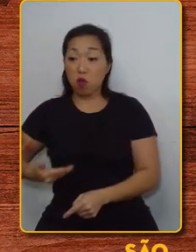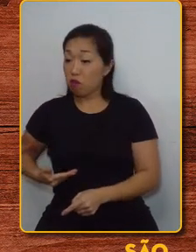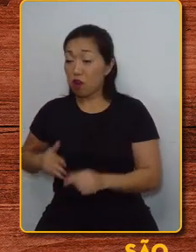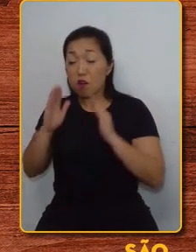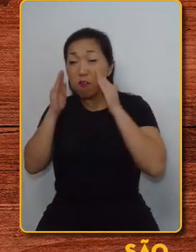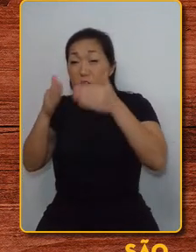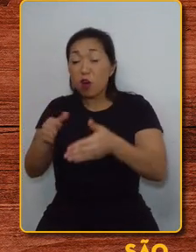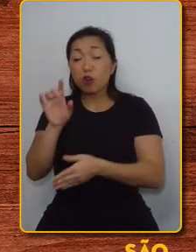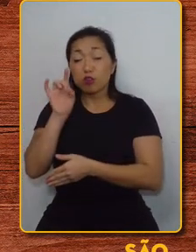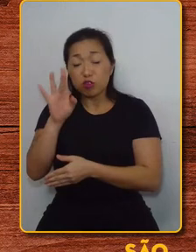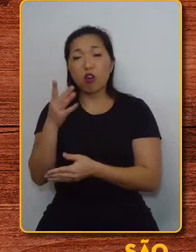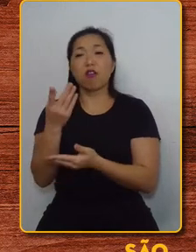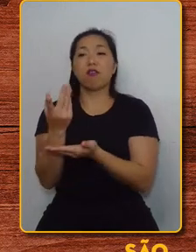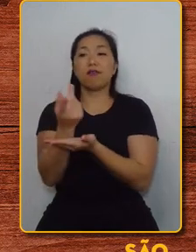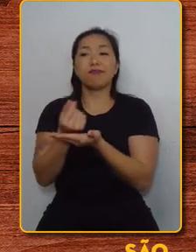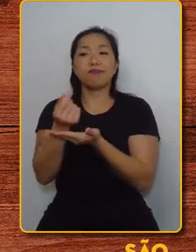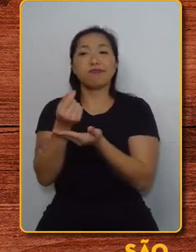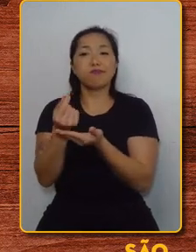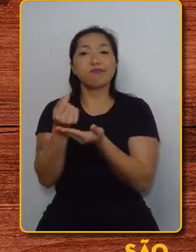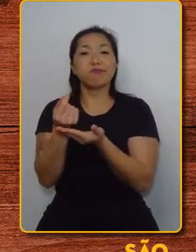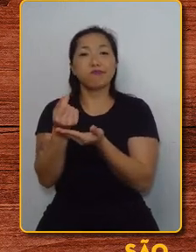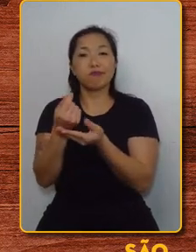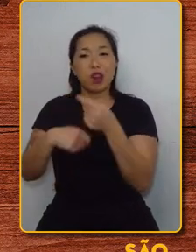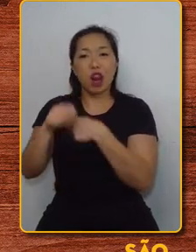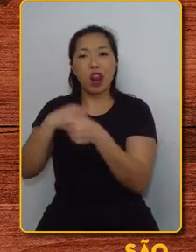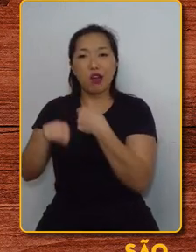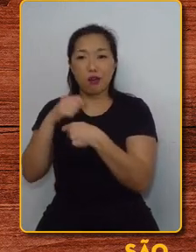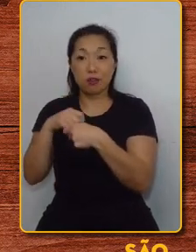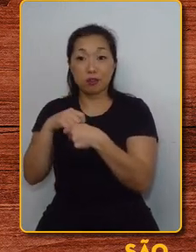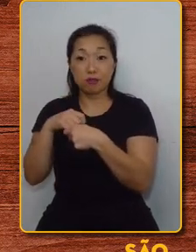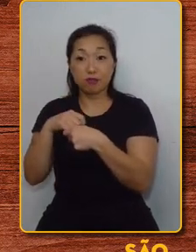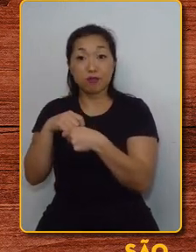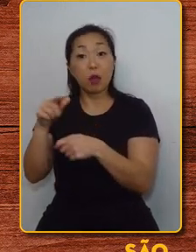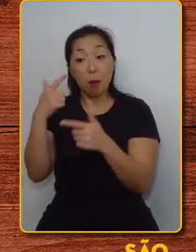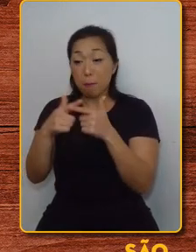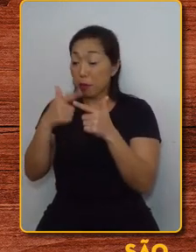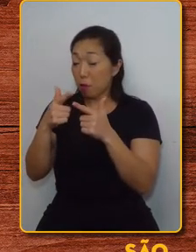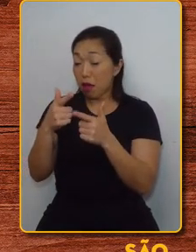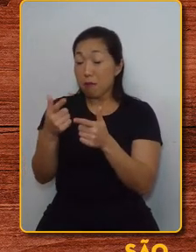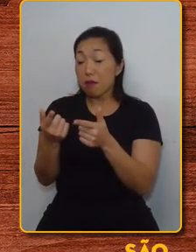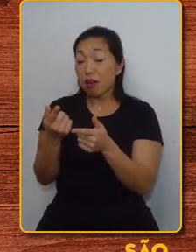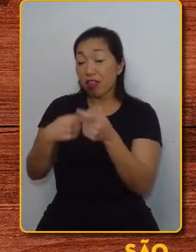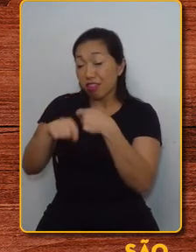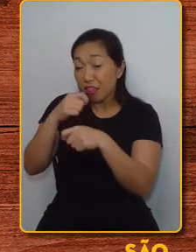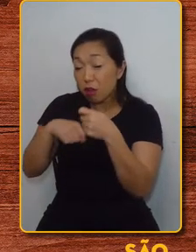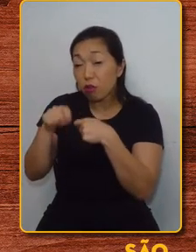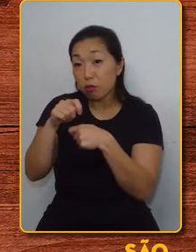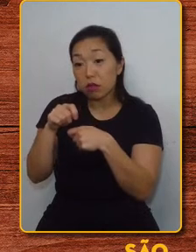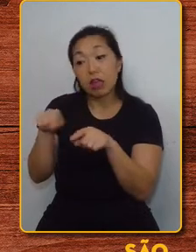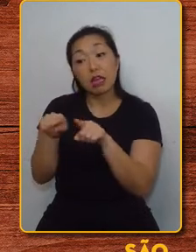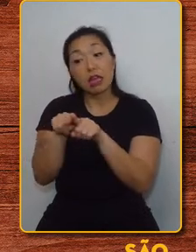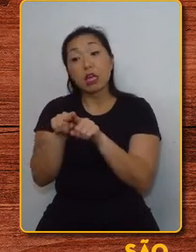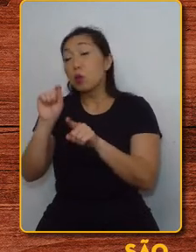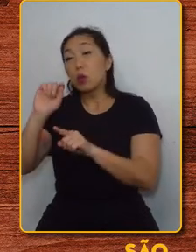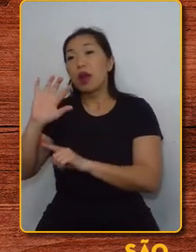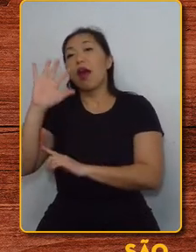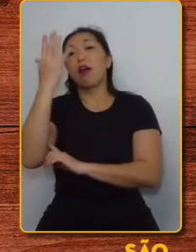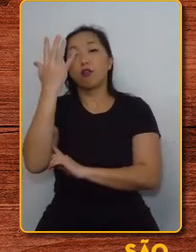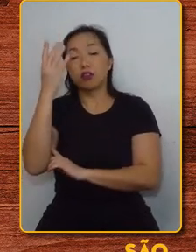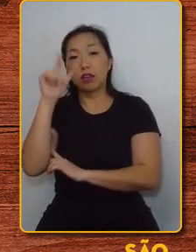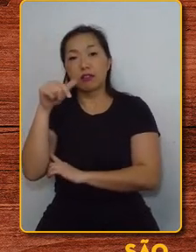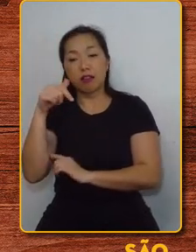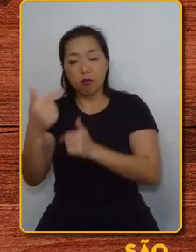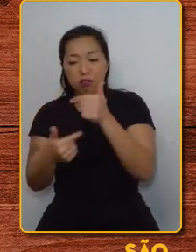causa uma distorção na economia, e o produto disso é o subemprego. E essa quantidade de